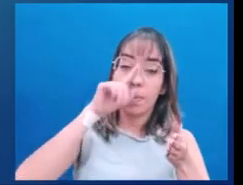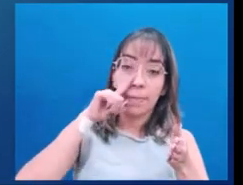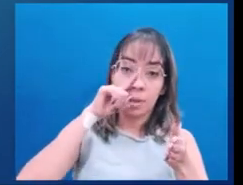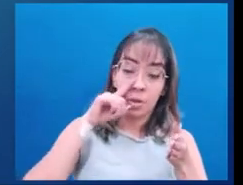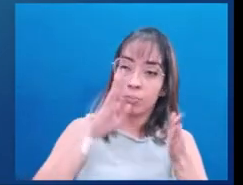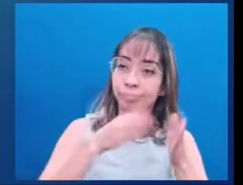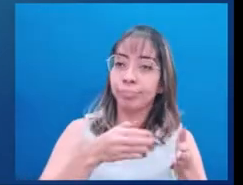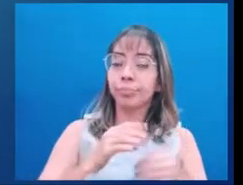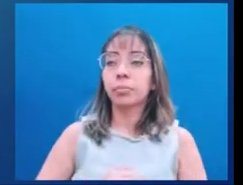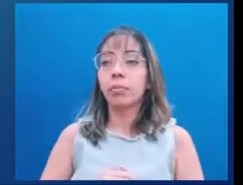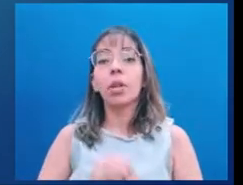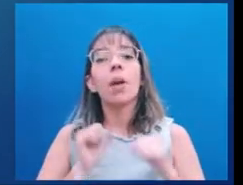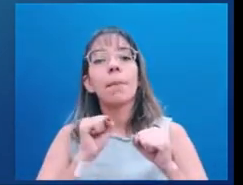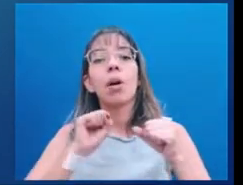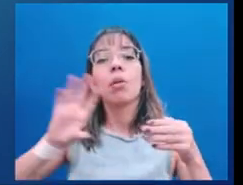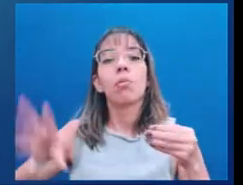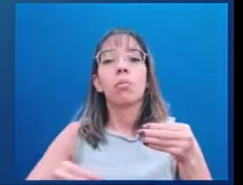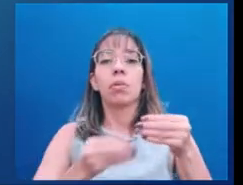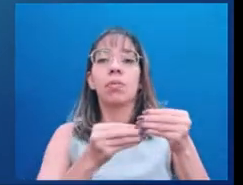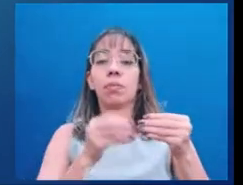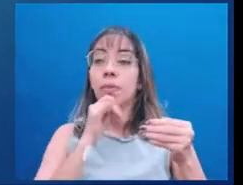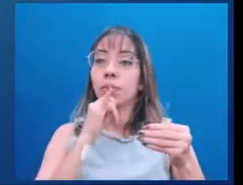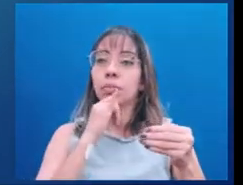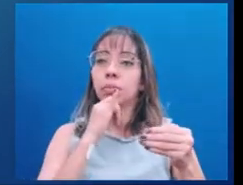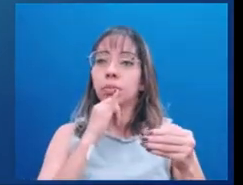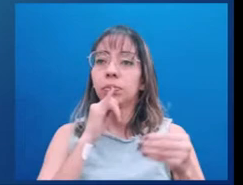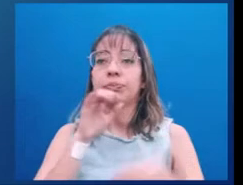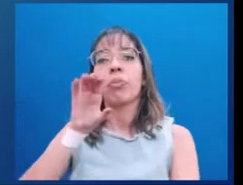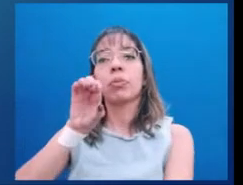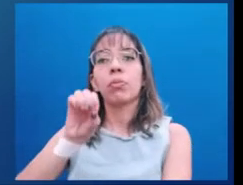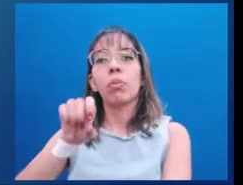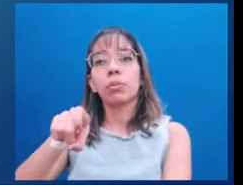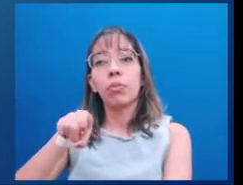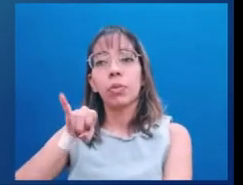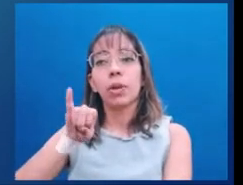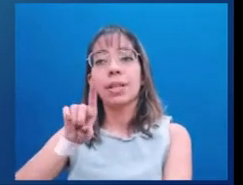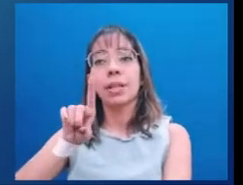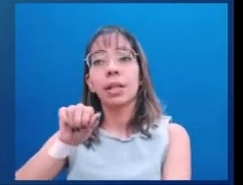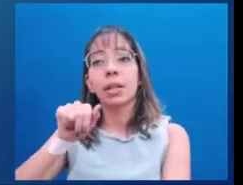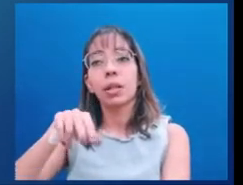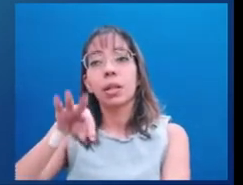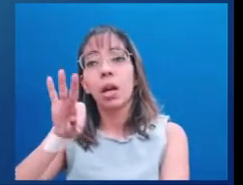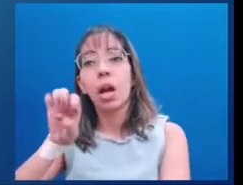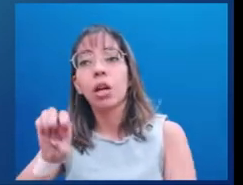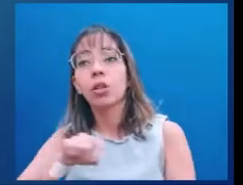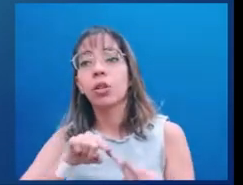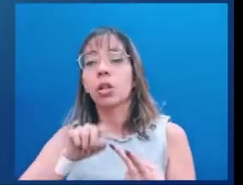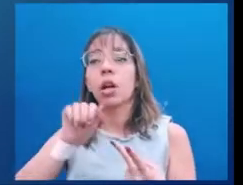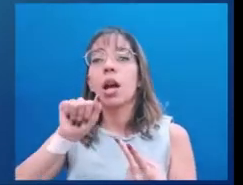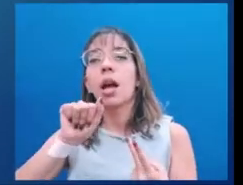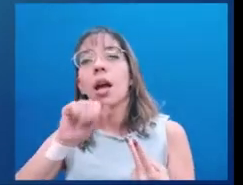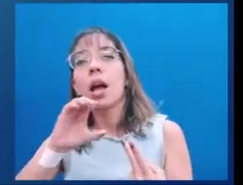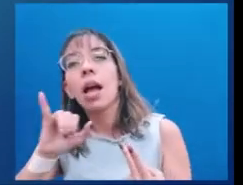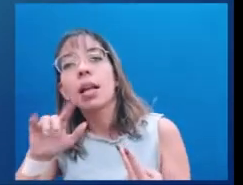tá? Então, eu posso acrescentar no risco específico se aquela substância é um oxidante, se ela é um ácido, se ela é uma